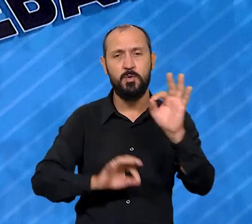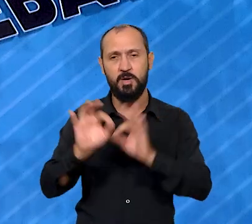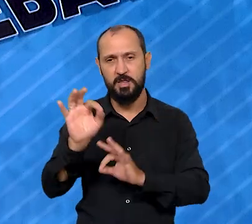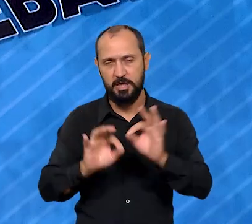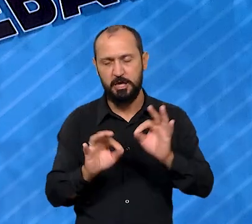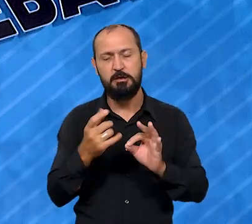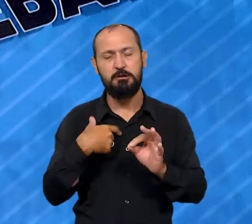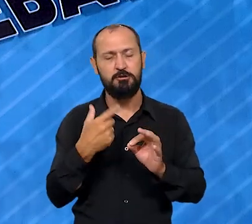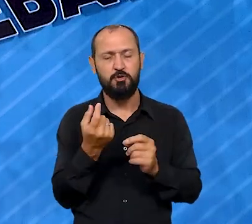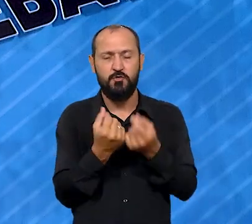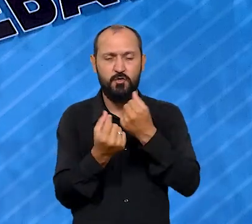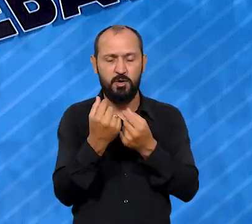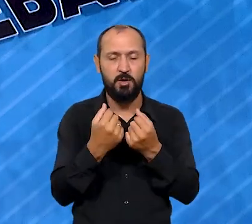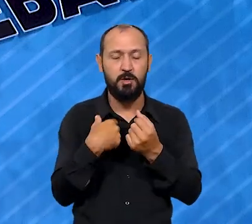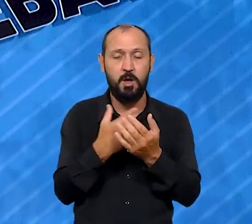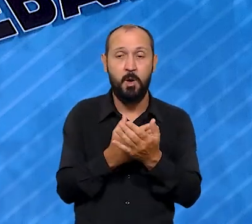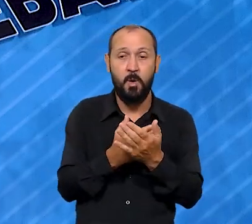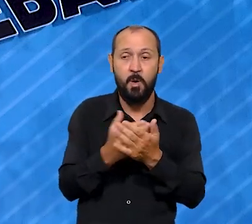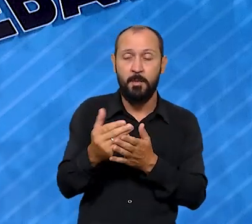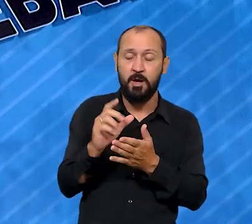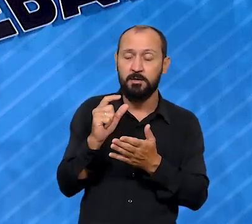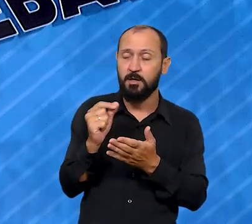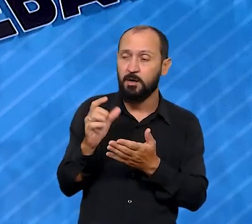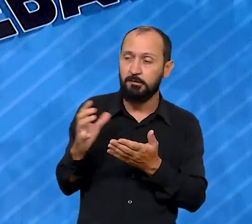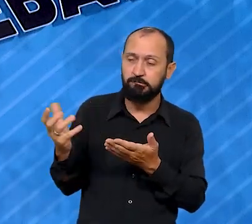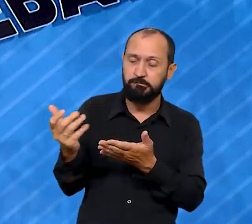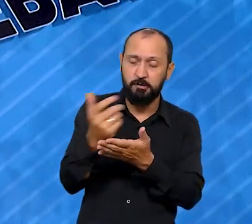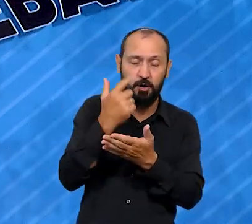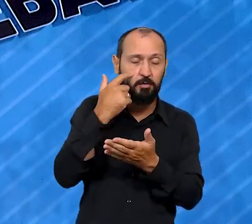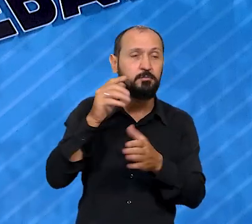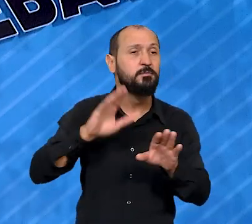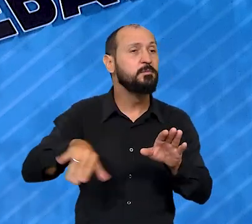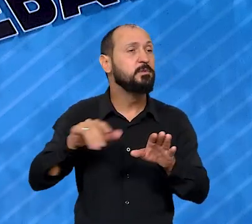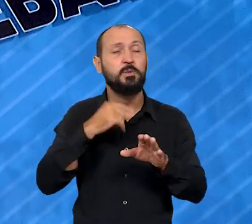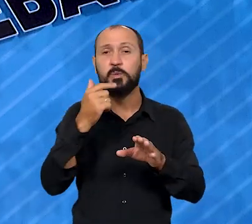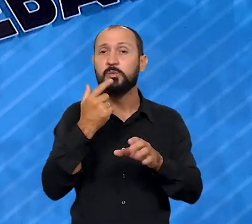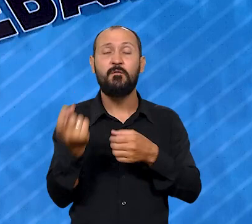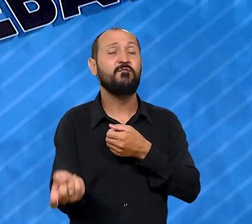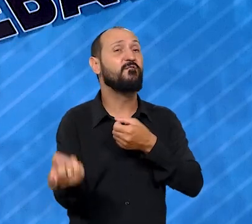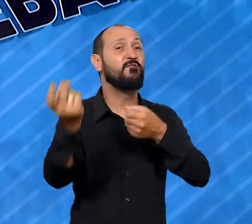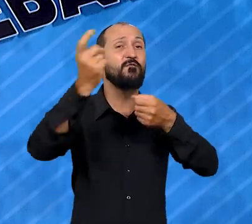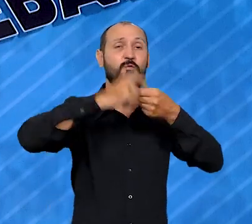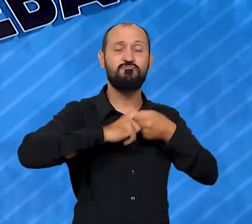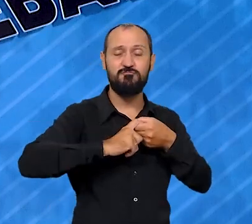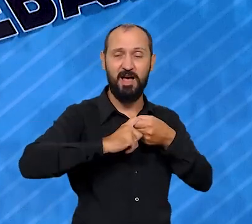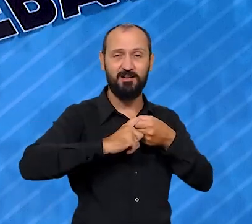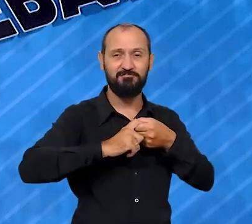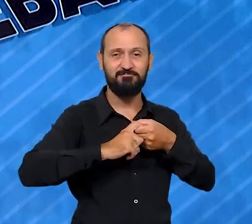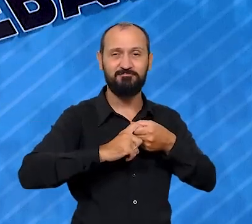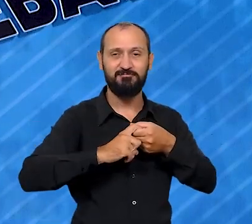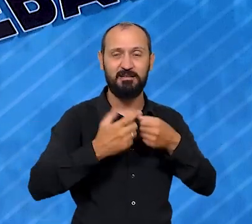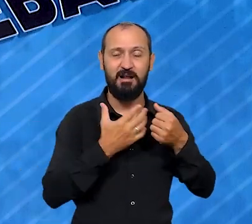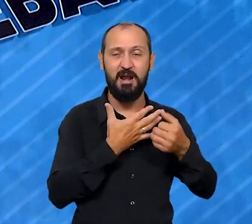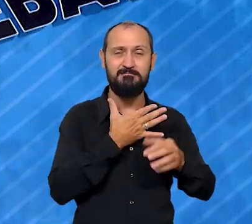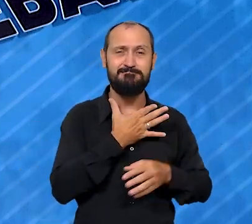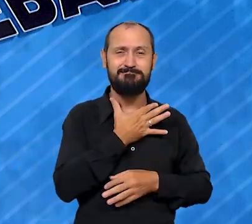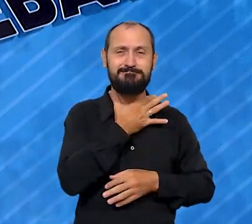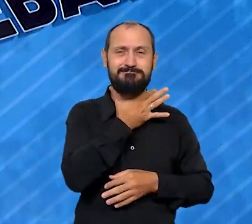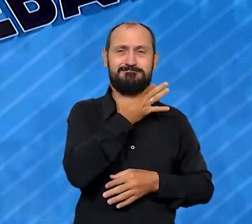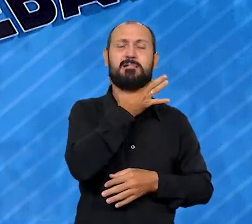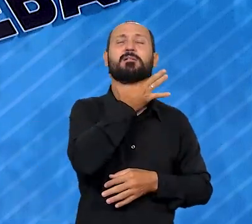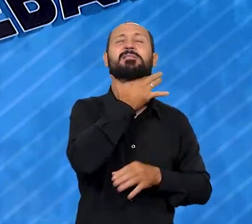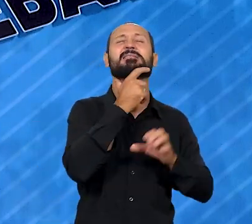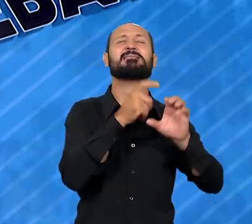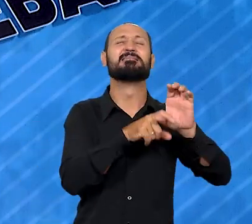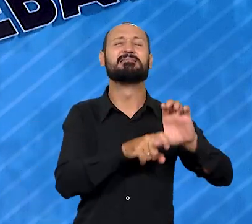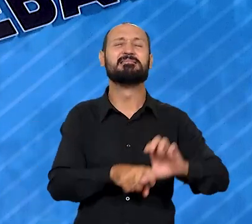sou organizado financeiramente, e a pessoa entra num mar ali, dando uma abraçadinha, e quando ela vê, ela não consegue voltar para a praia, né?